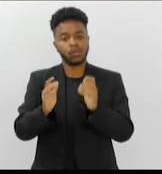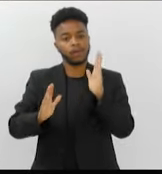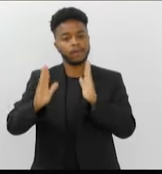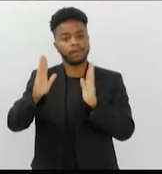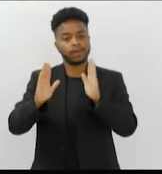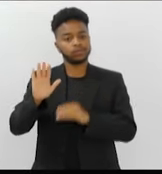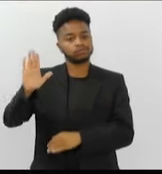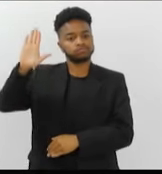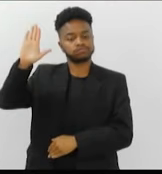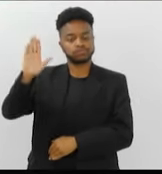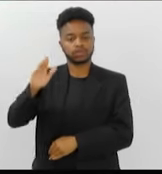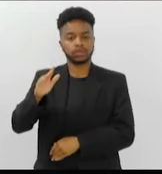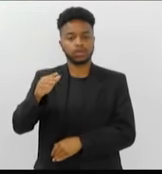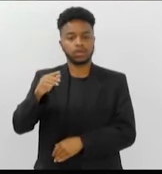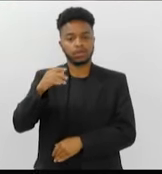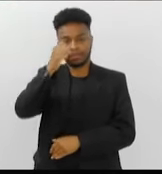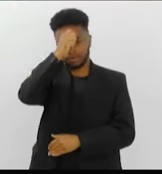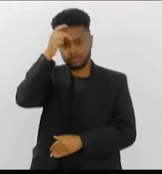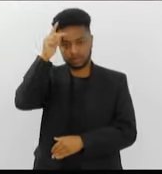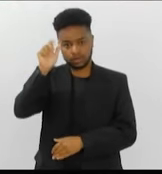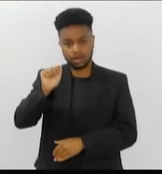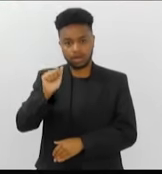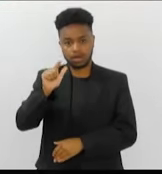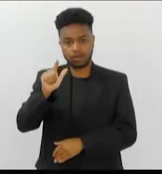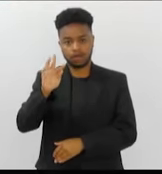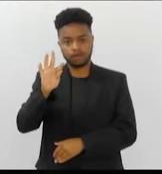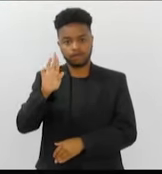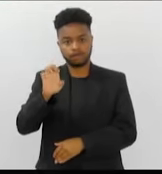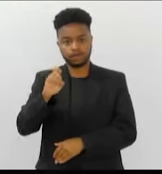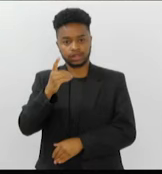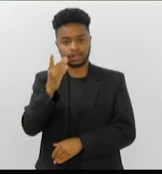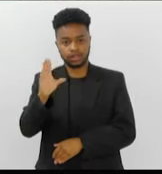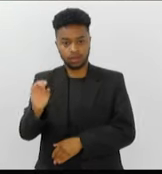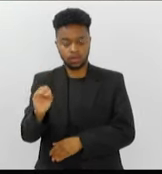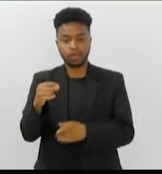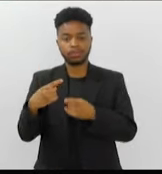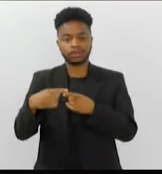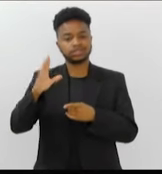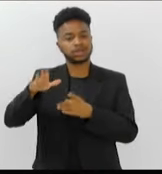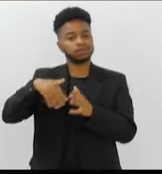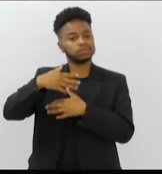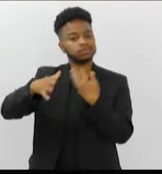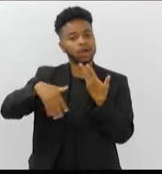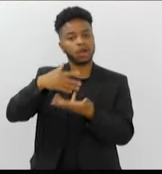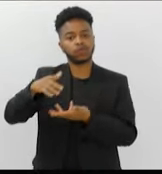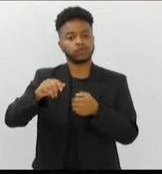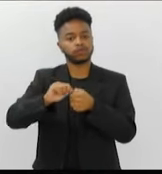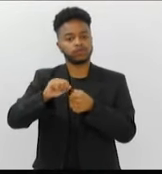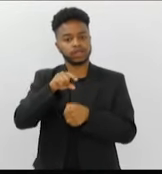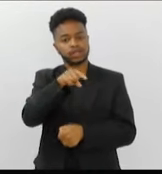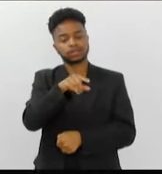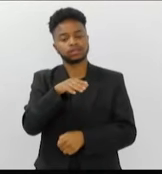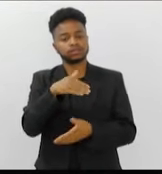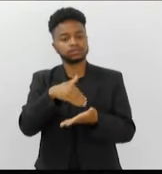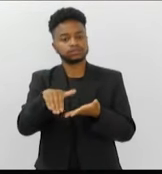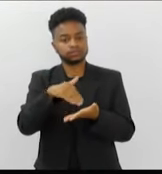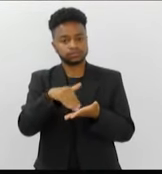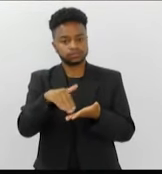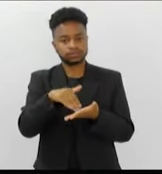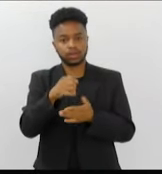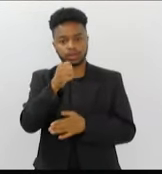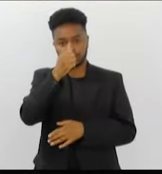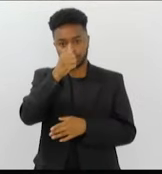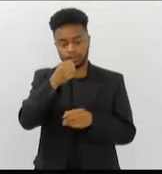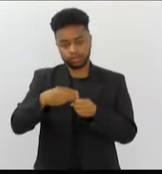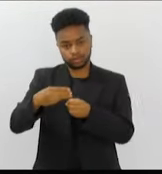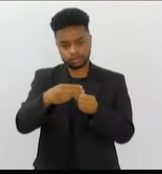de reeleição do prefeito Alfredão, depois de ter feito essa desordem na Secretaria Municipal